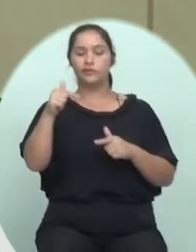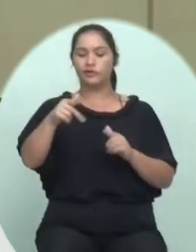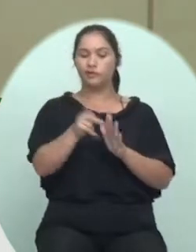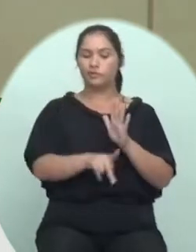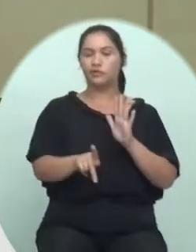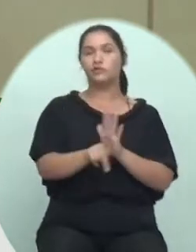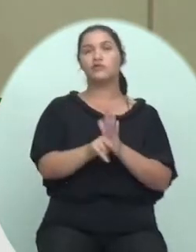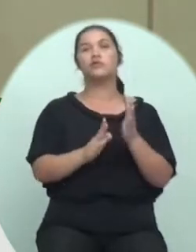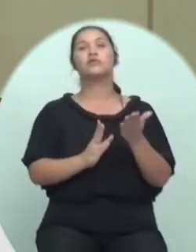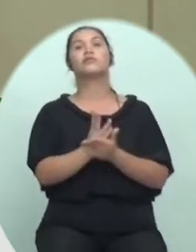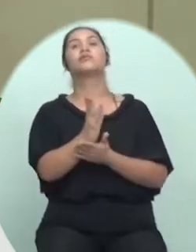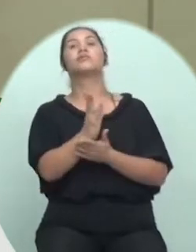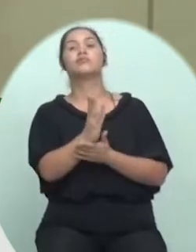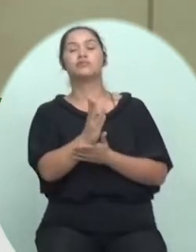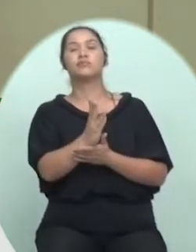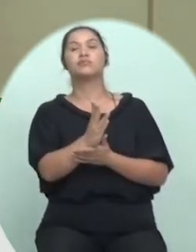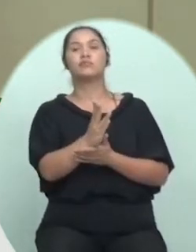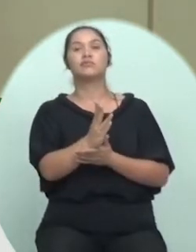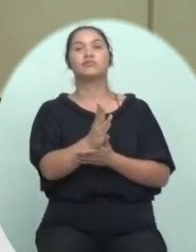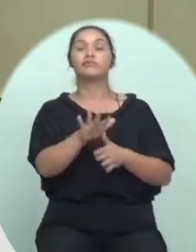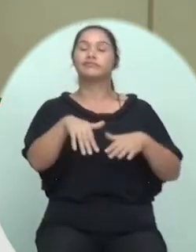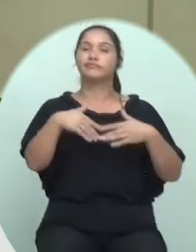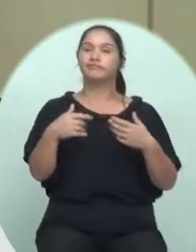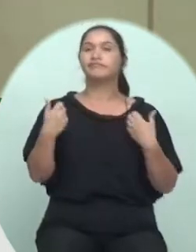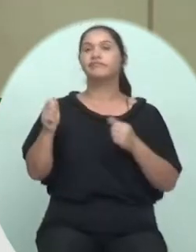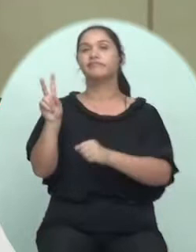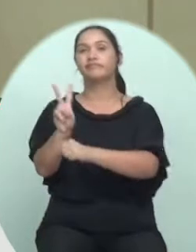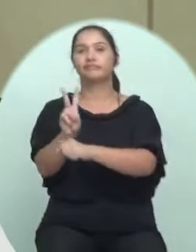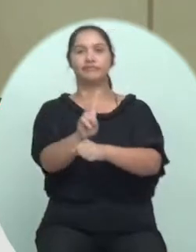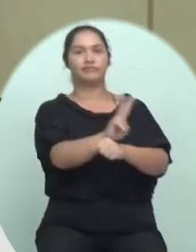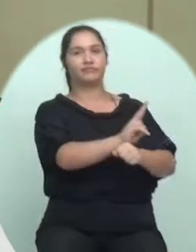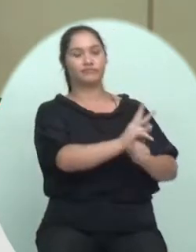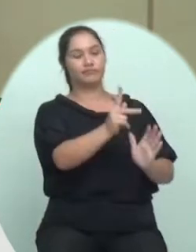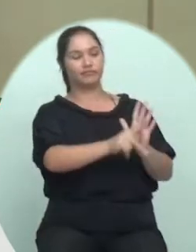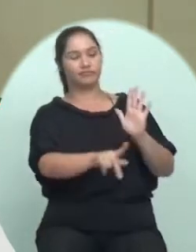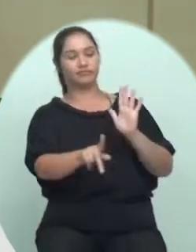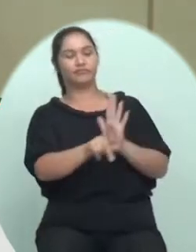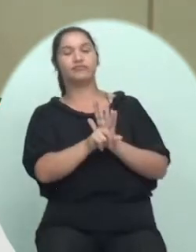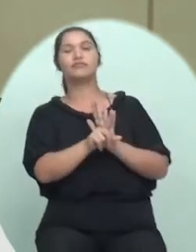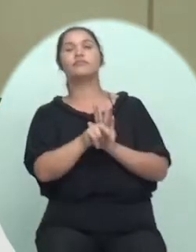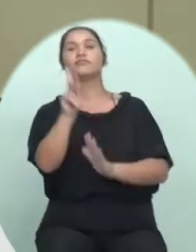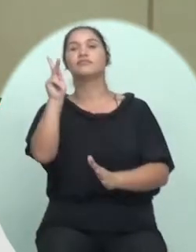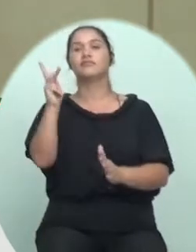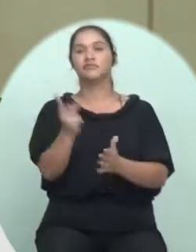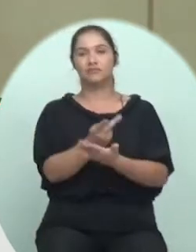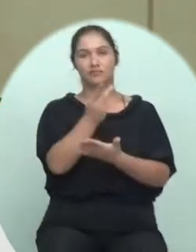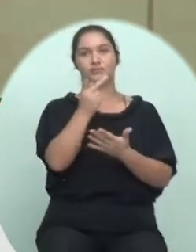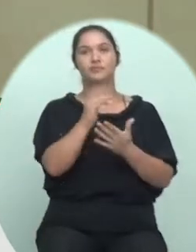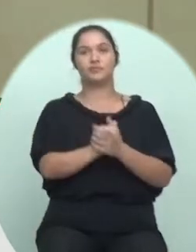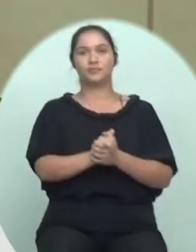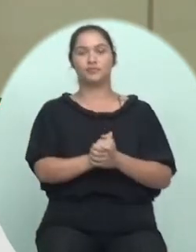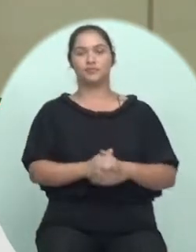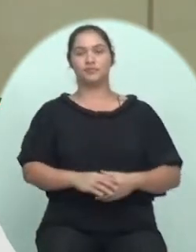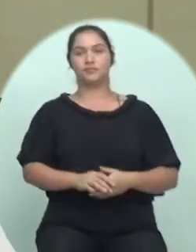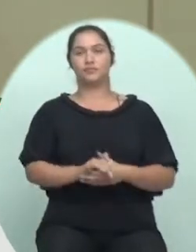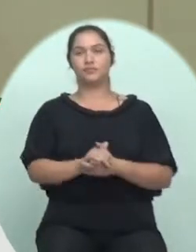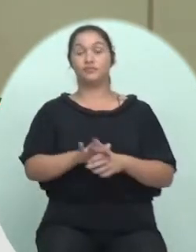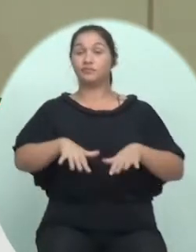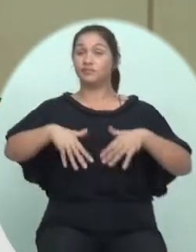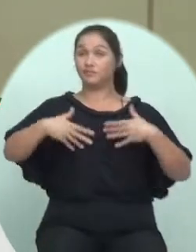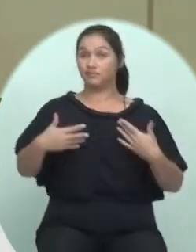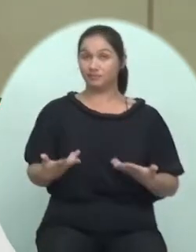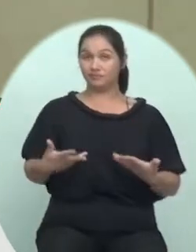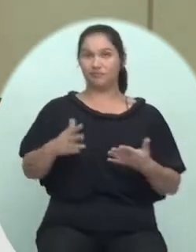e que, sem dúvida, nós vamos estar fiscalizando todos esses projetos para ver se tem essas ações cumpridas